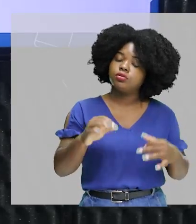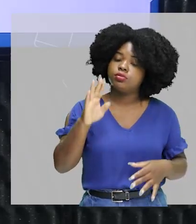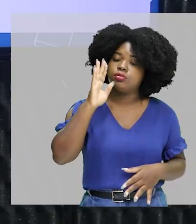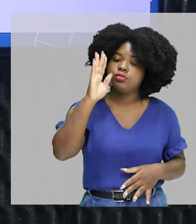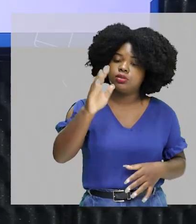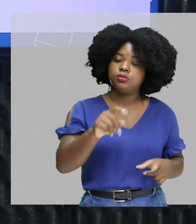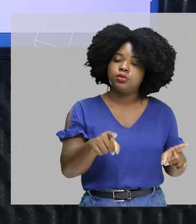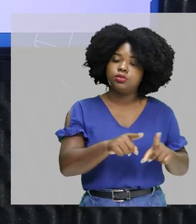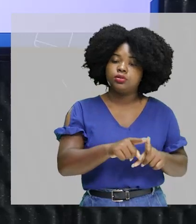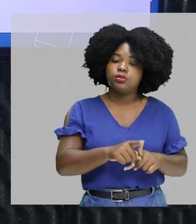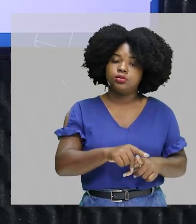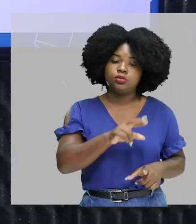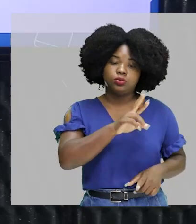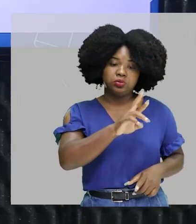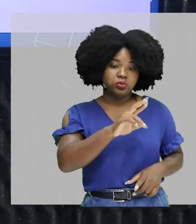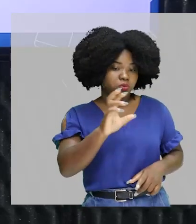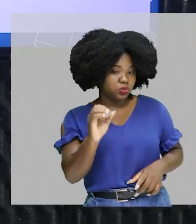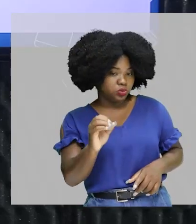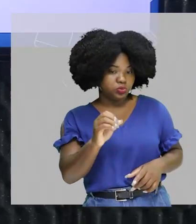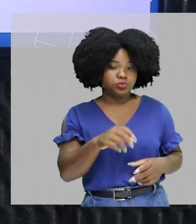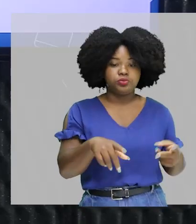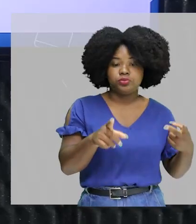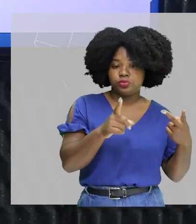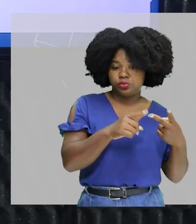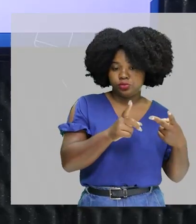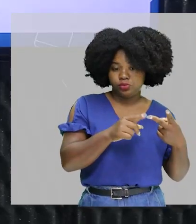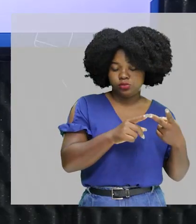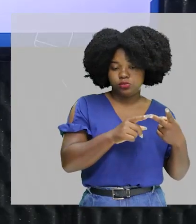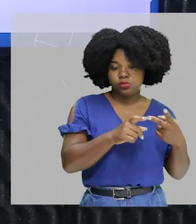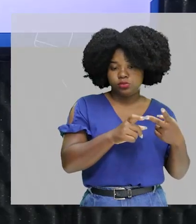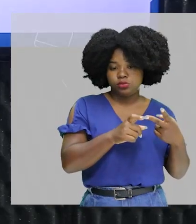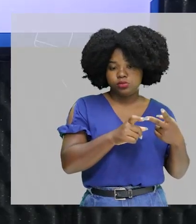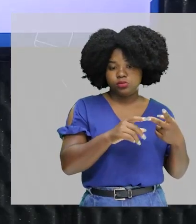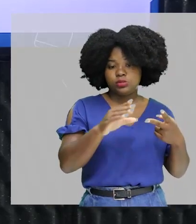dos urocordados, vou falar dos